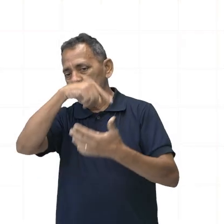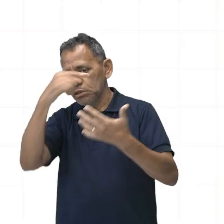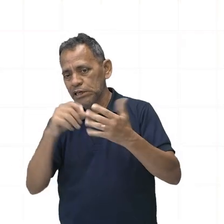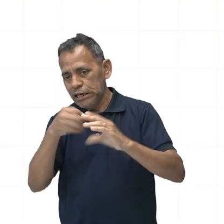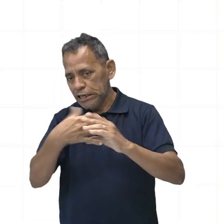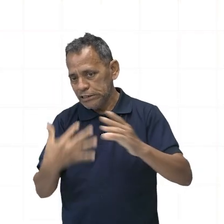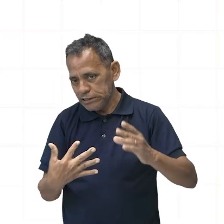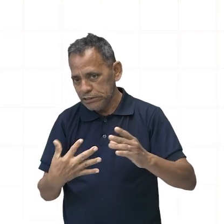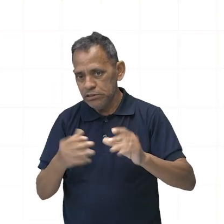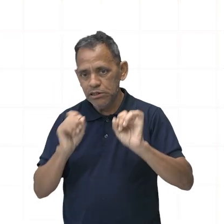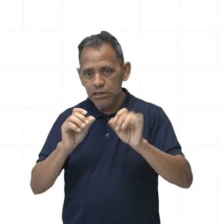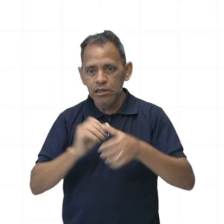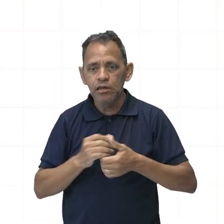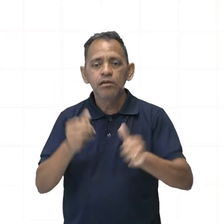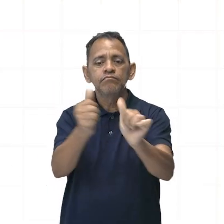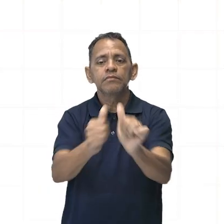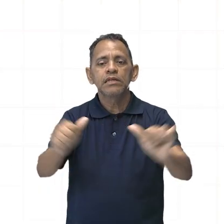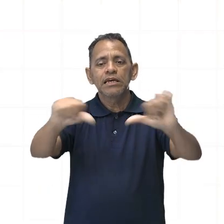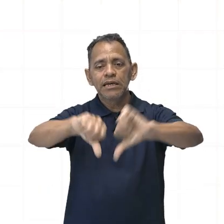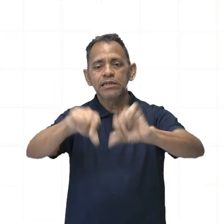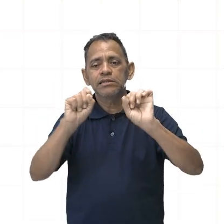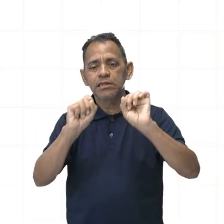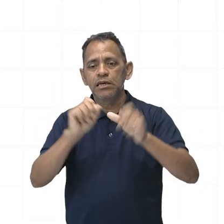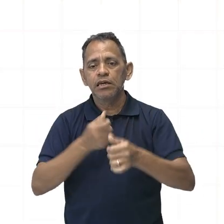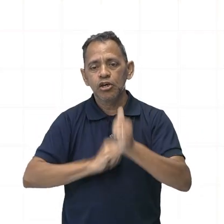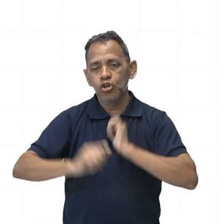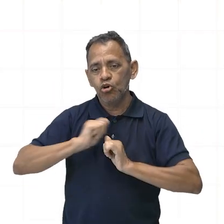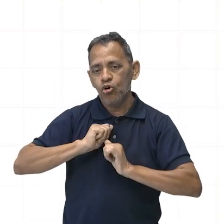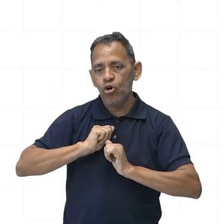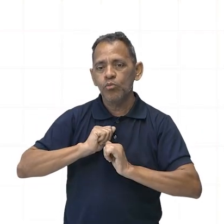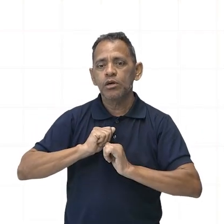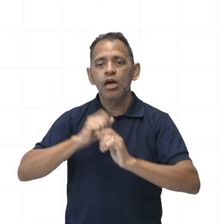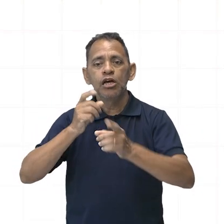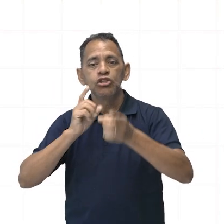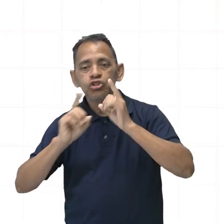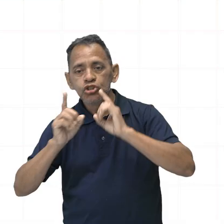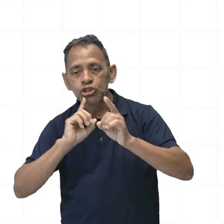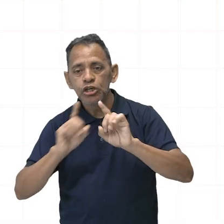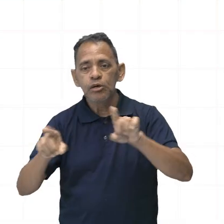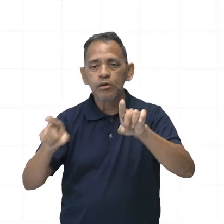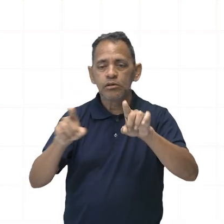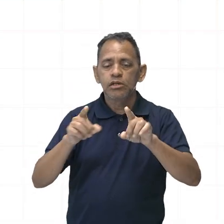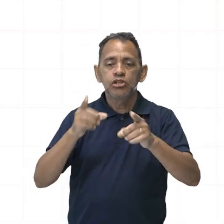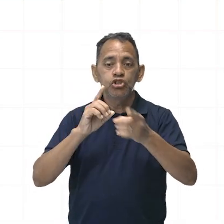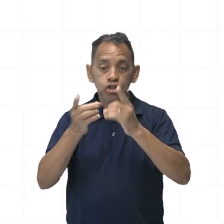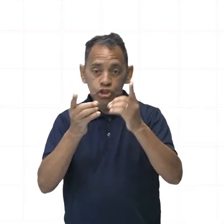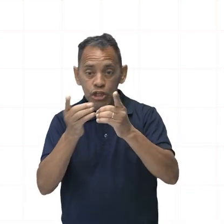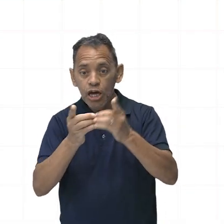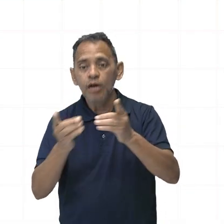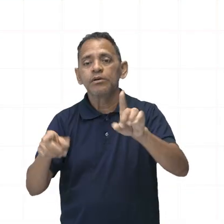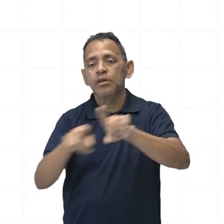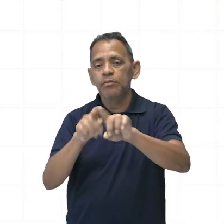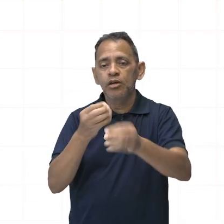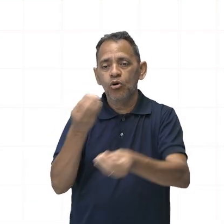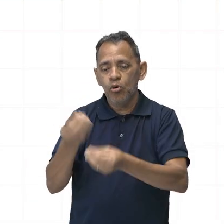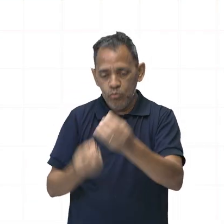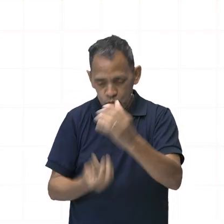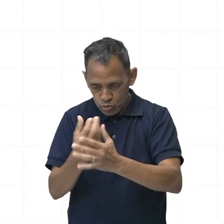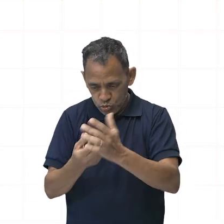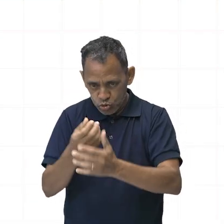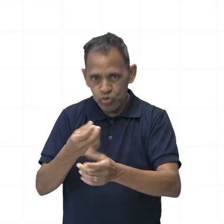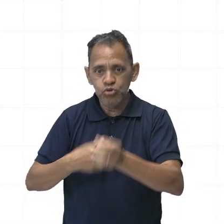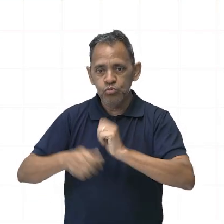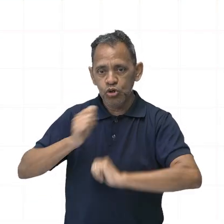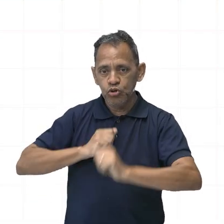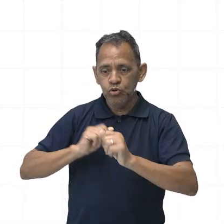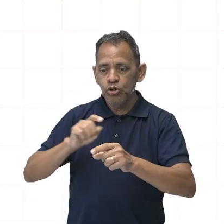vai ser as crises econômicas. A dinâmica do capitalismo, gente, ele conduz aí uma economia por ciclos